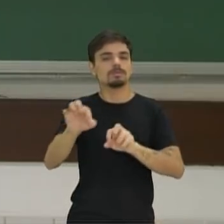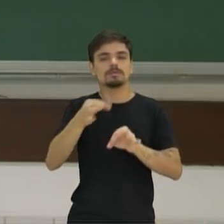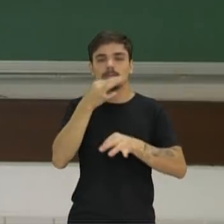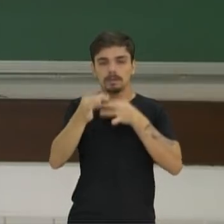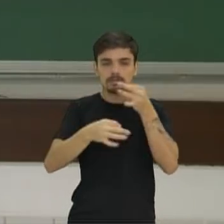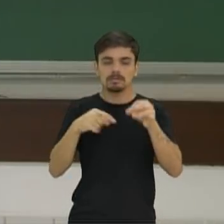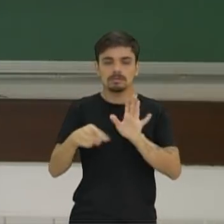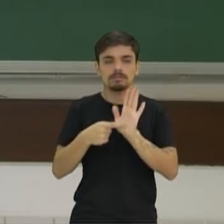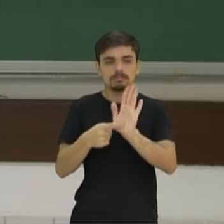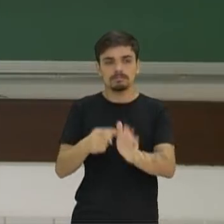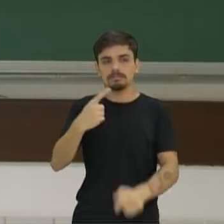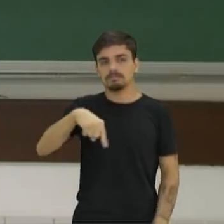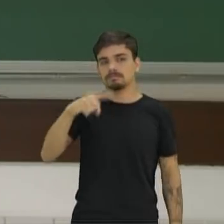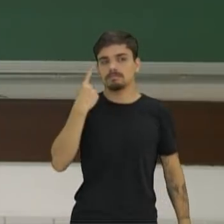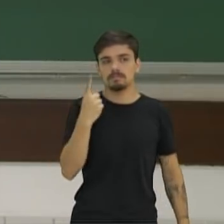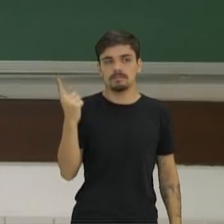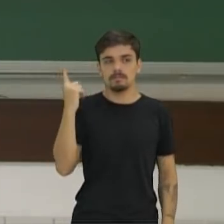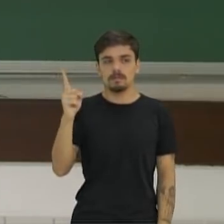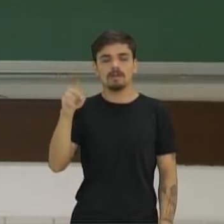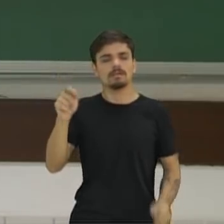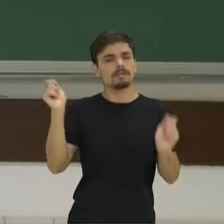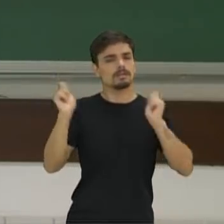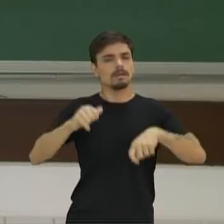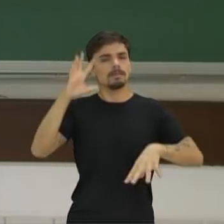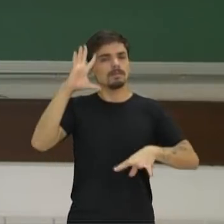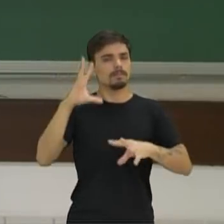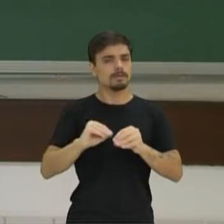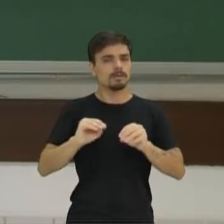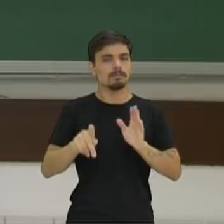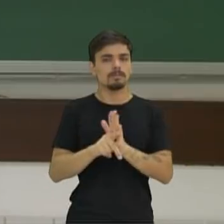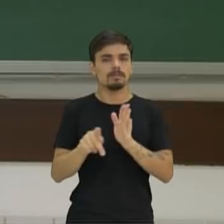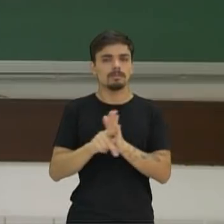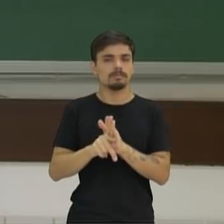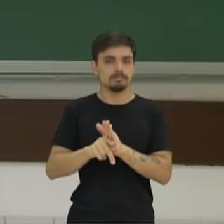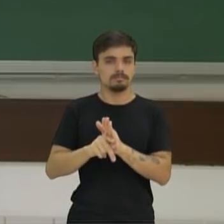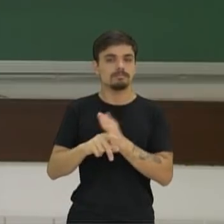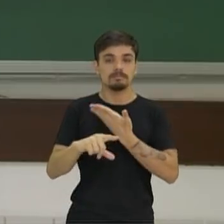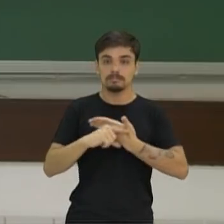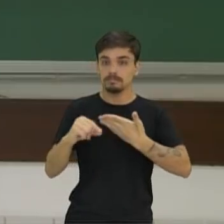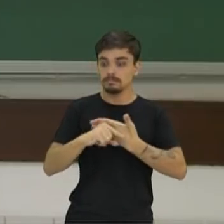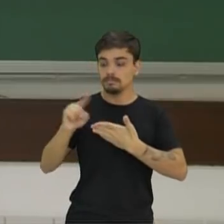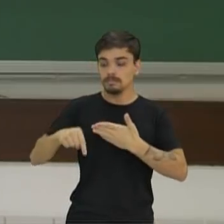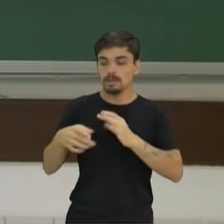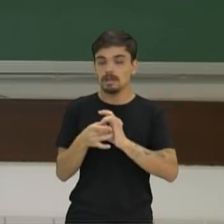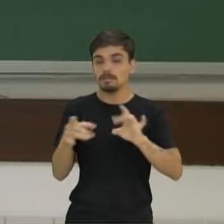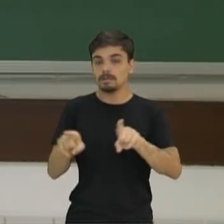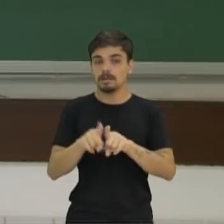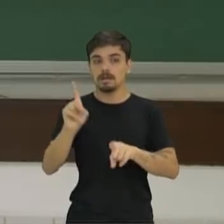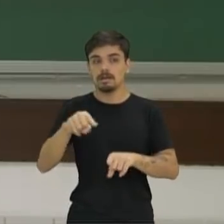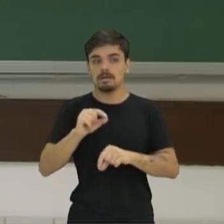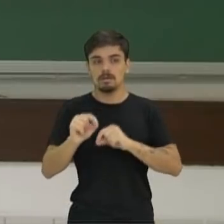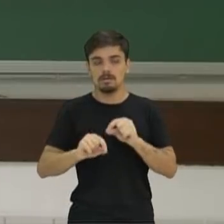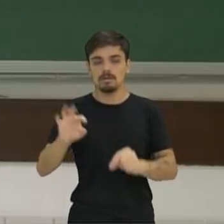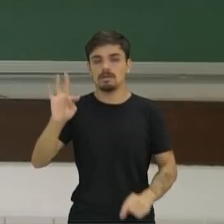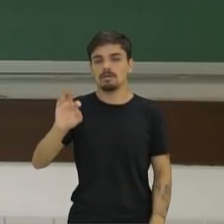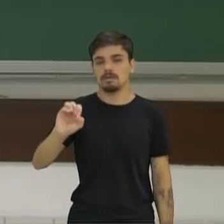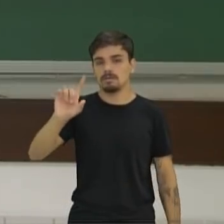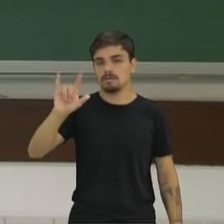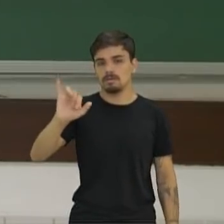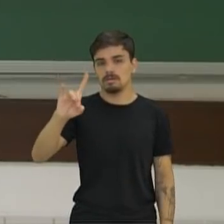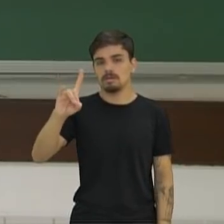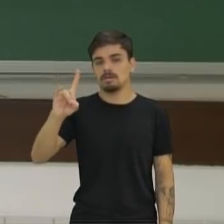isso, eu trouxe para vocês a seguinte coisa. É possível compreender que, para a autora, a liberdade é tolhida, ou seja,